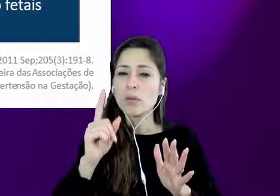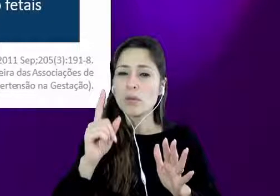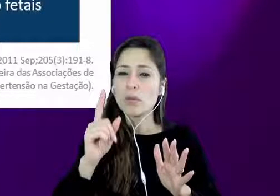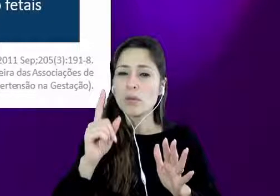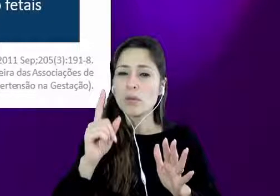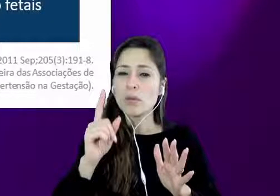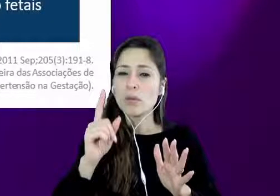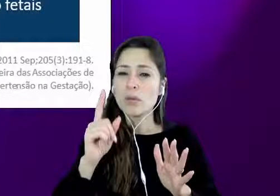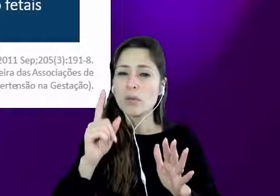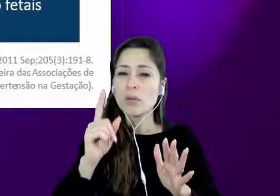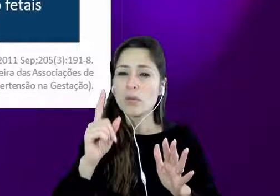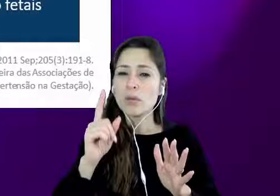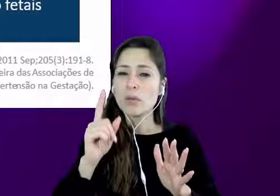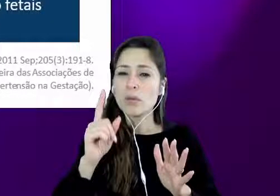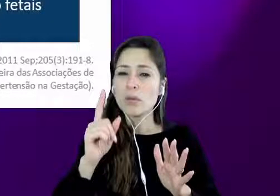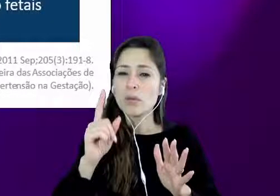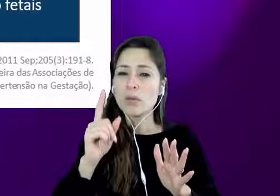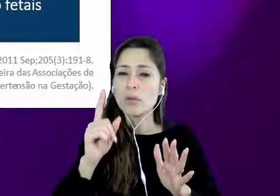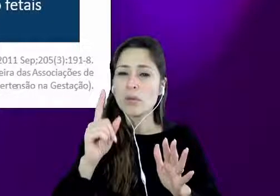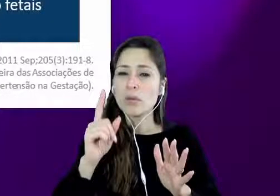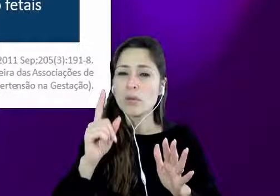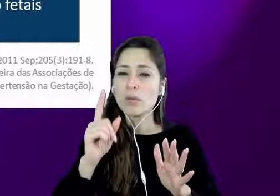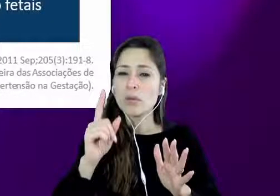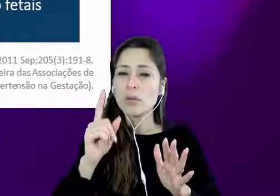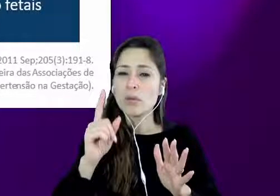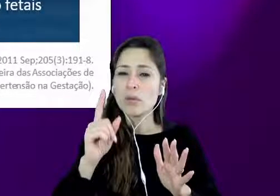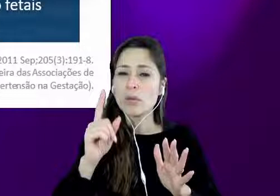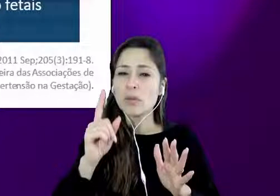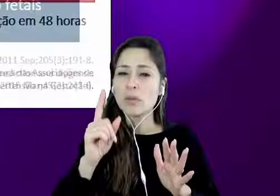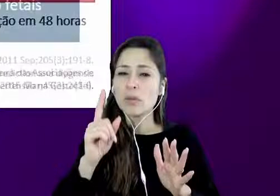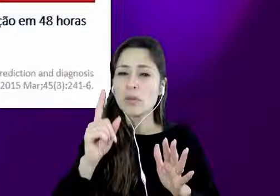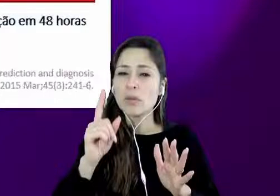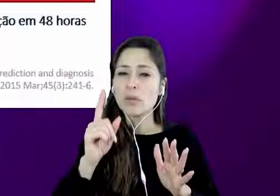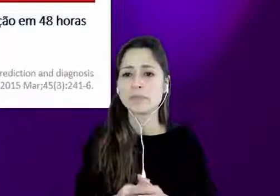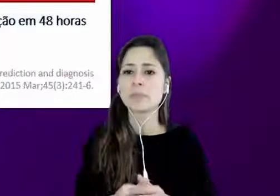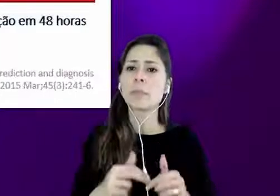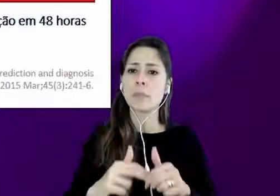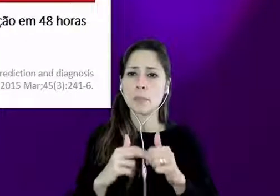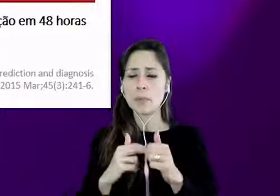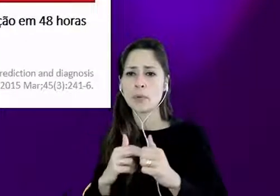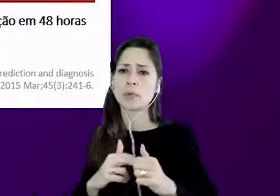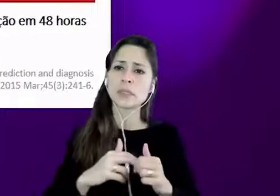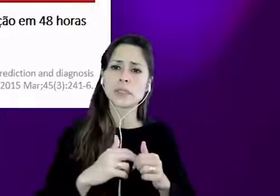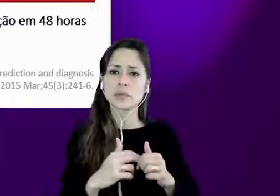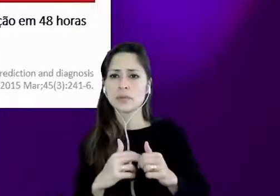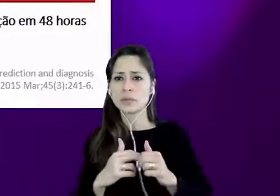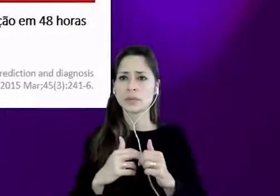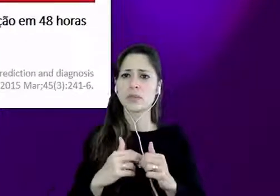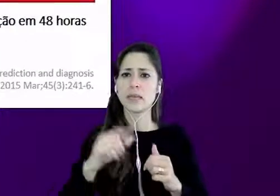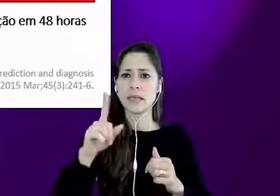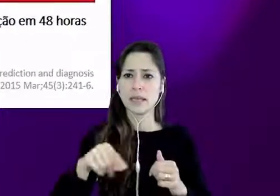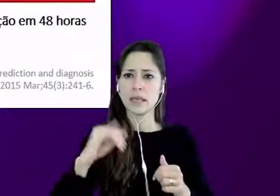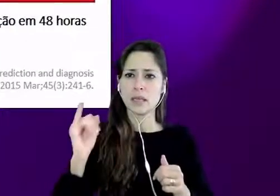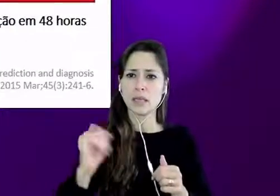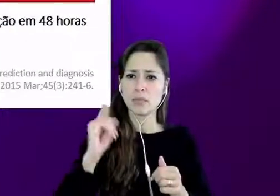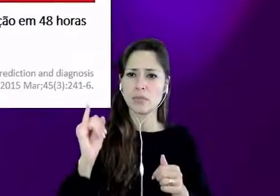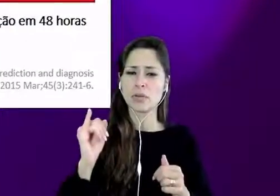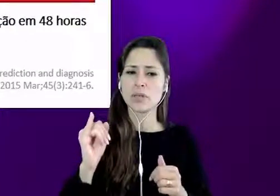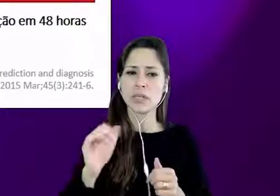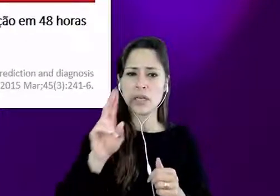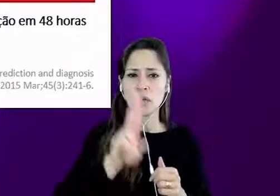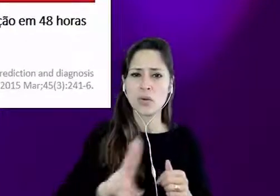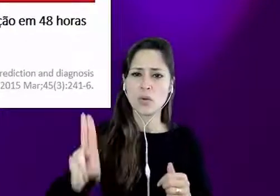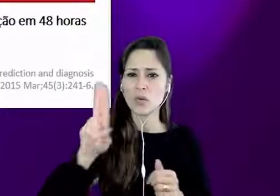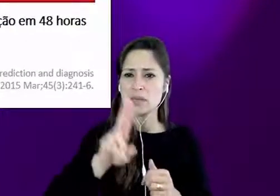o máximo possível. Só que eu estou falando ainda de prematuridade. Por isso que estratégias surgiram, entre elas a utilização de